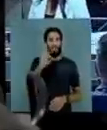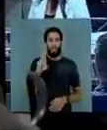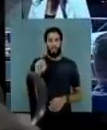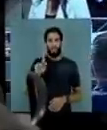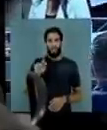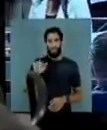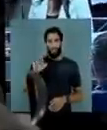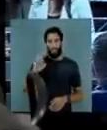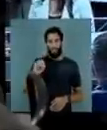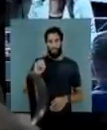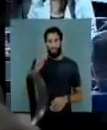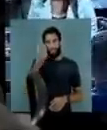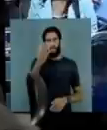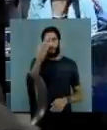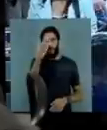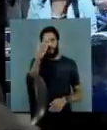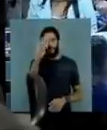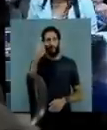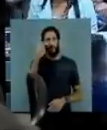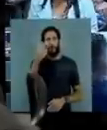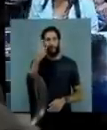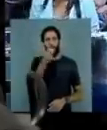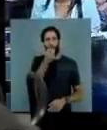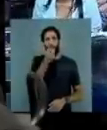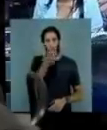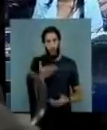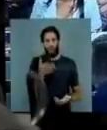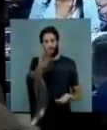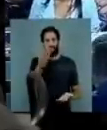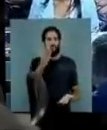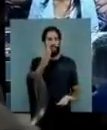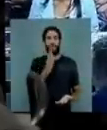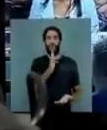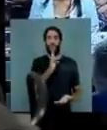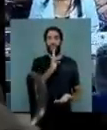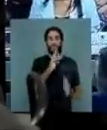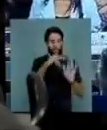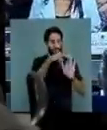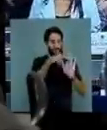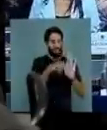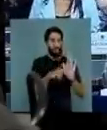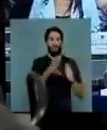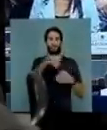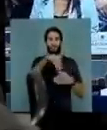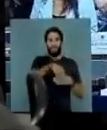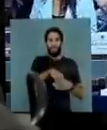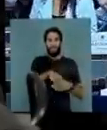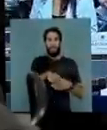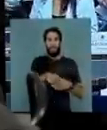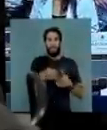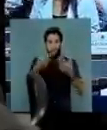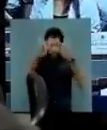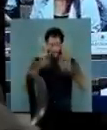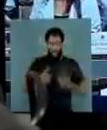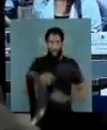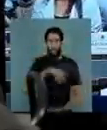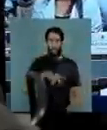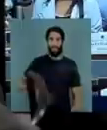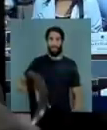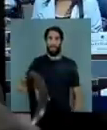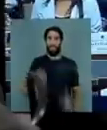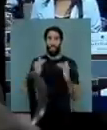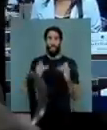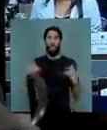como um bom parlamentar que é conhecedor do regimento interno que essa presidência não tem autoridade